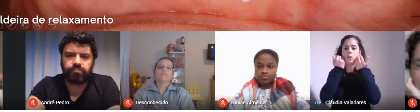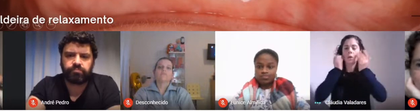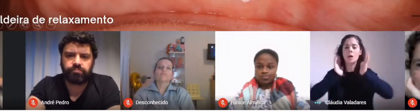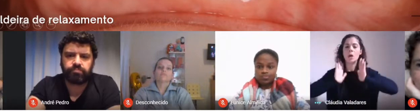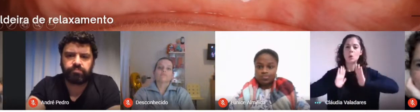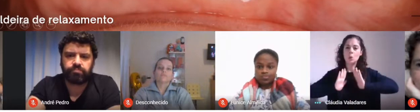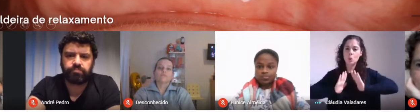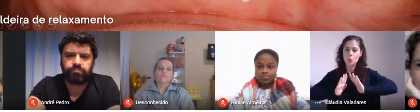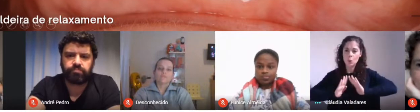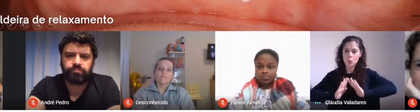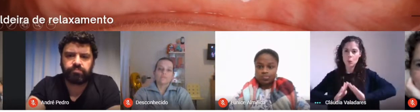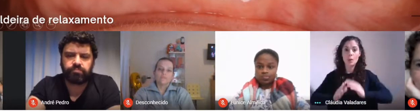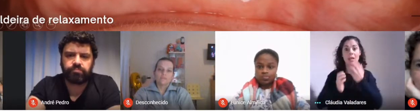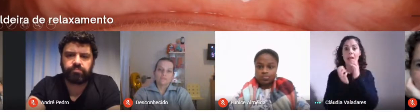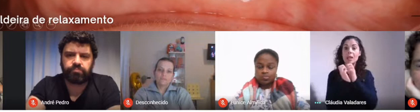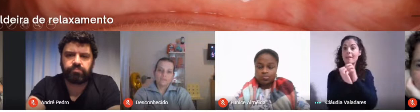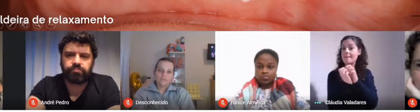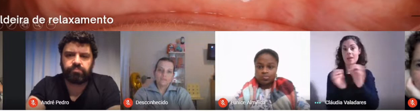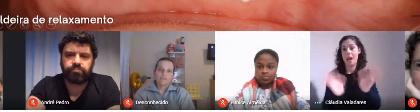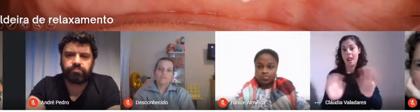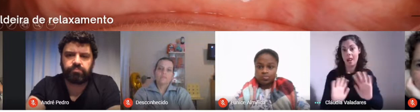não fiquem tão gastos.